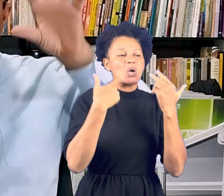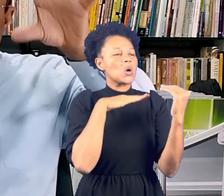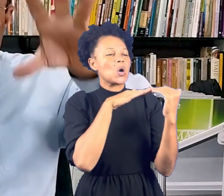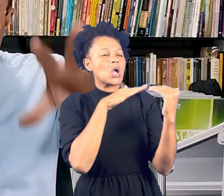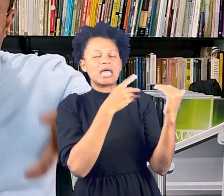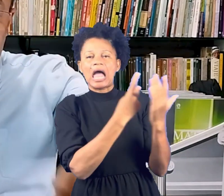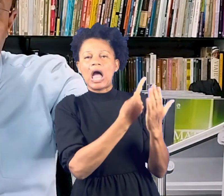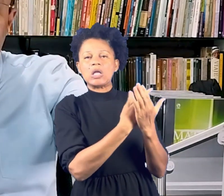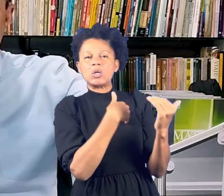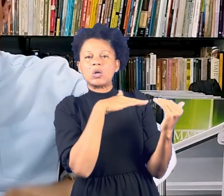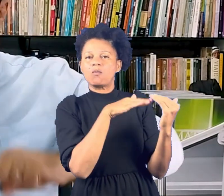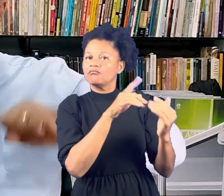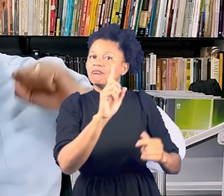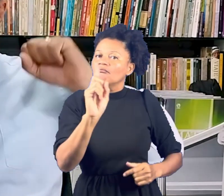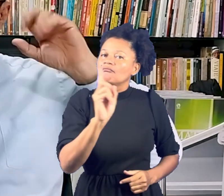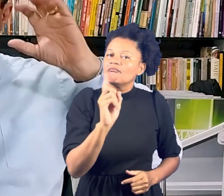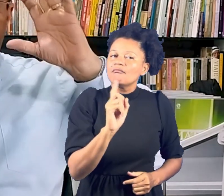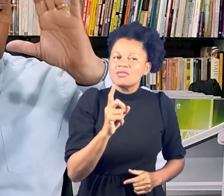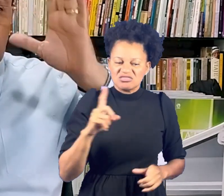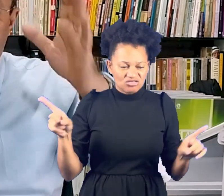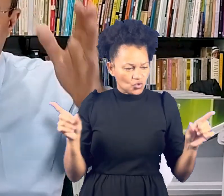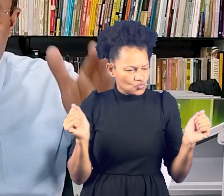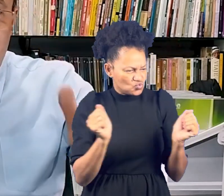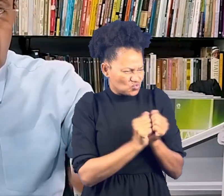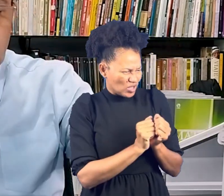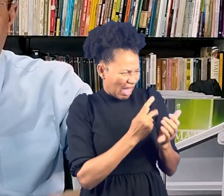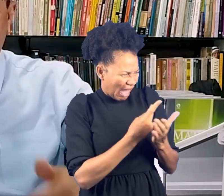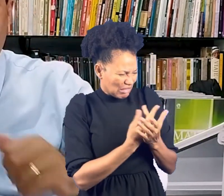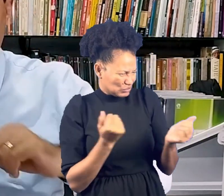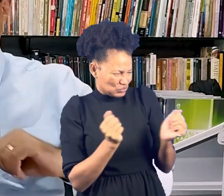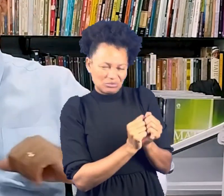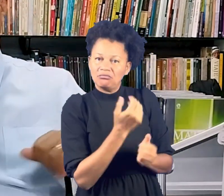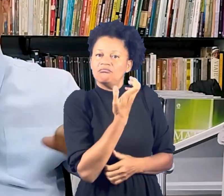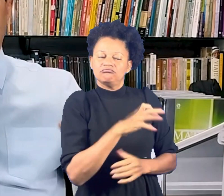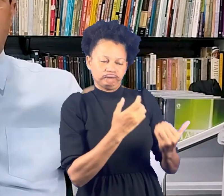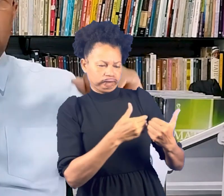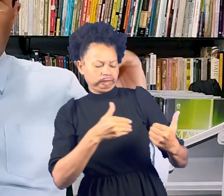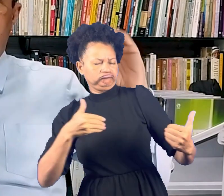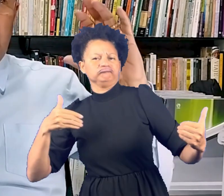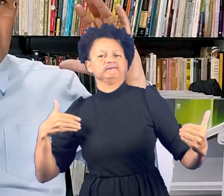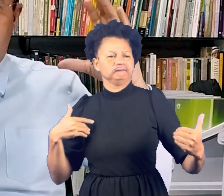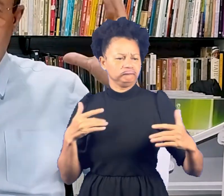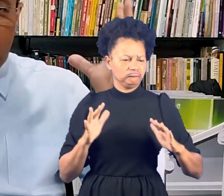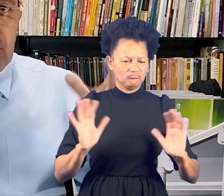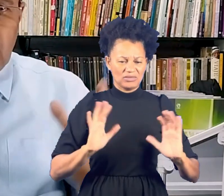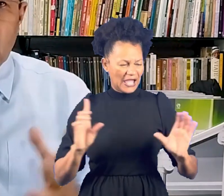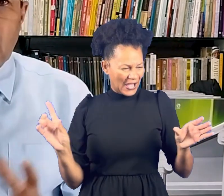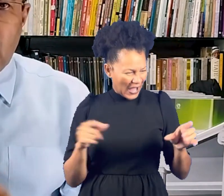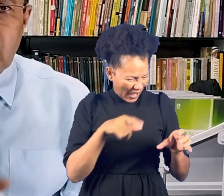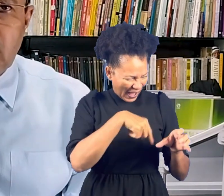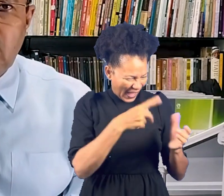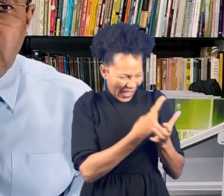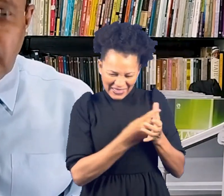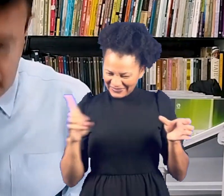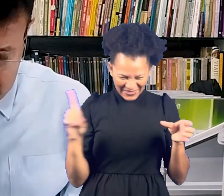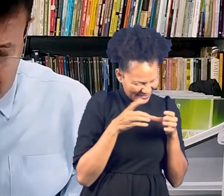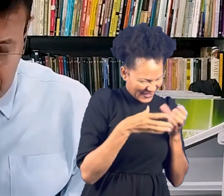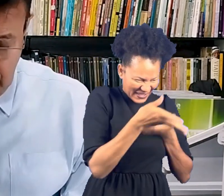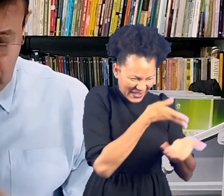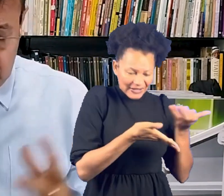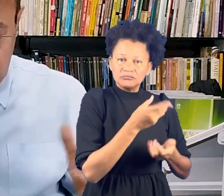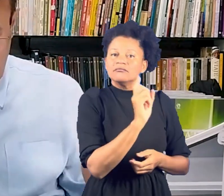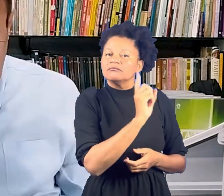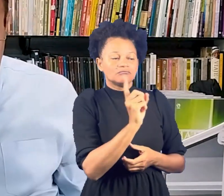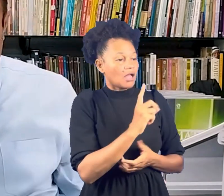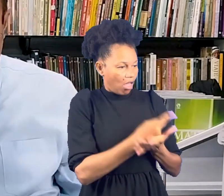ele não concordava com o erro, ele não se alinhava com o que estava errado, ele não fazia consórcio com o